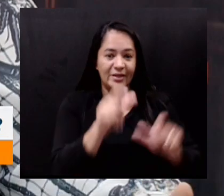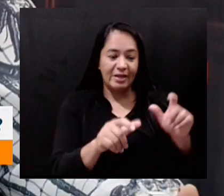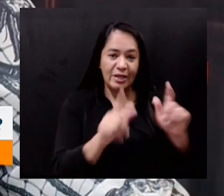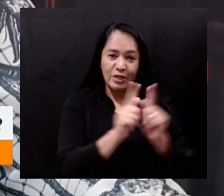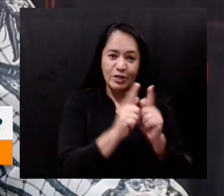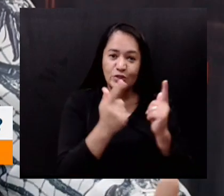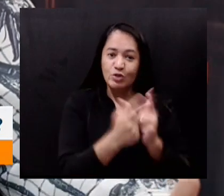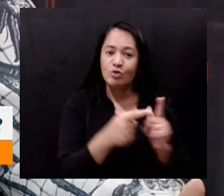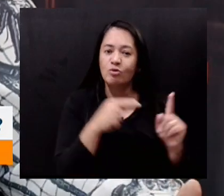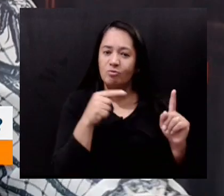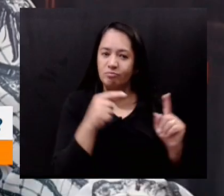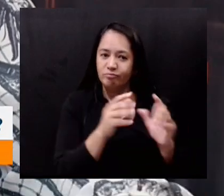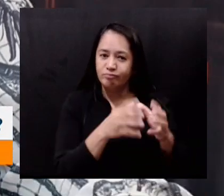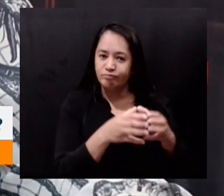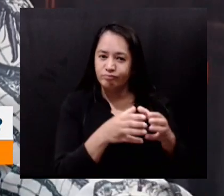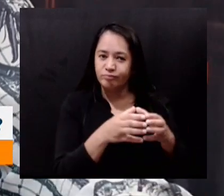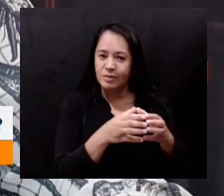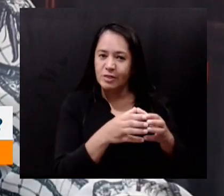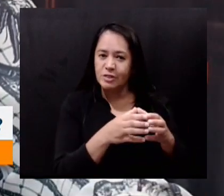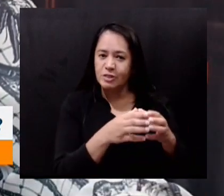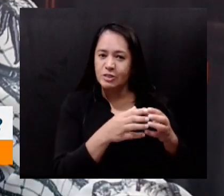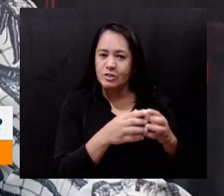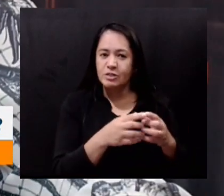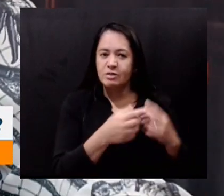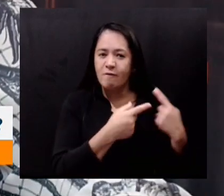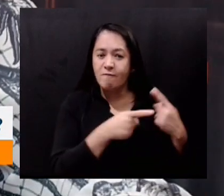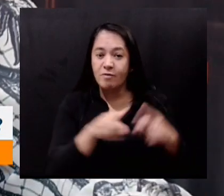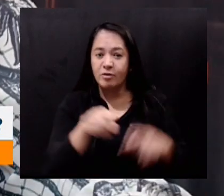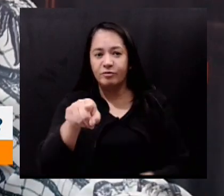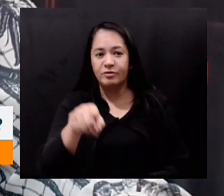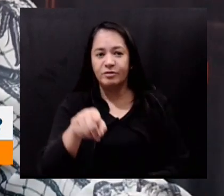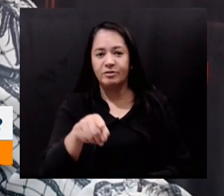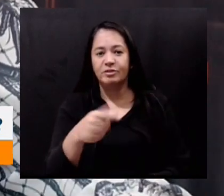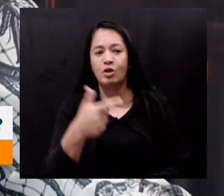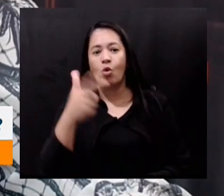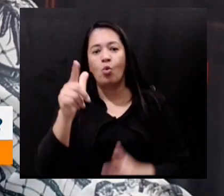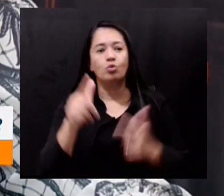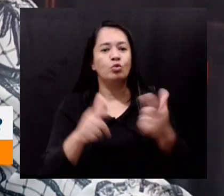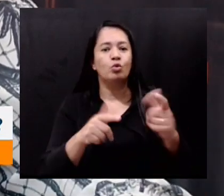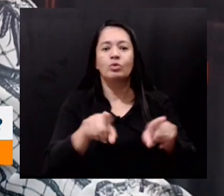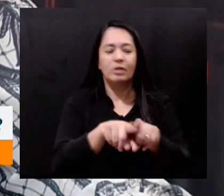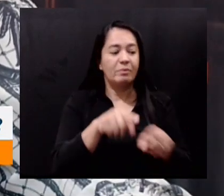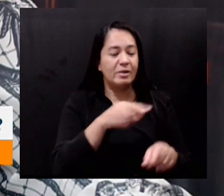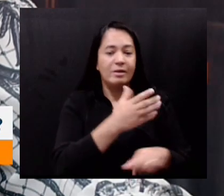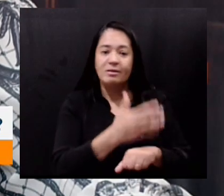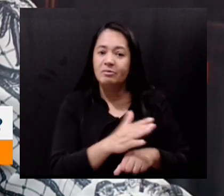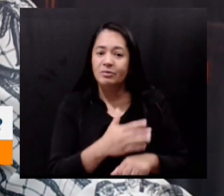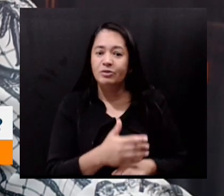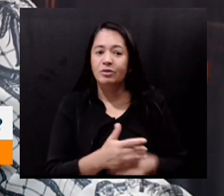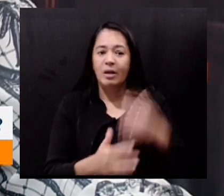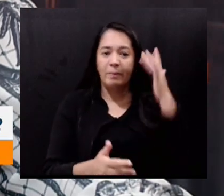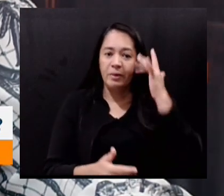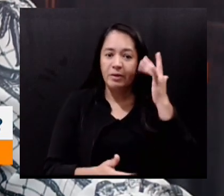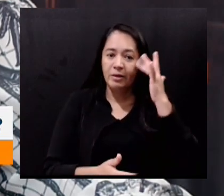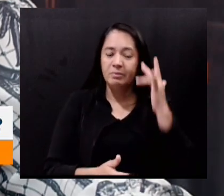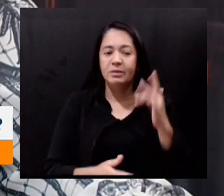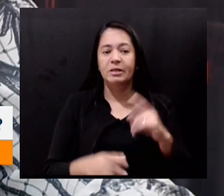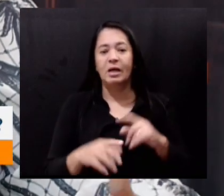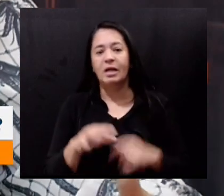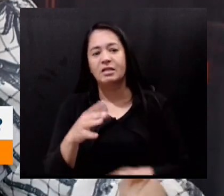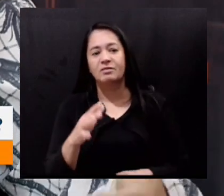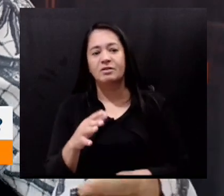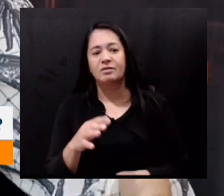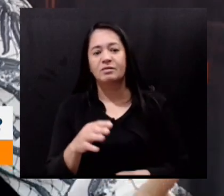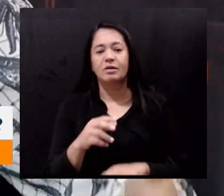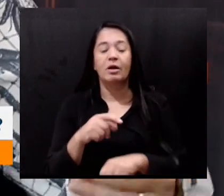te punir e julgar, eles estão punindo o outro, julgando o outro no outro dia. Então, muitas vezes ali é questão de tempo, porque